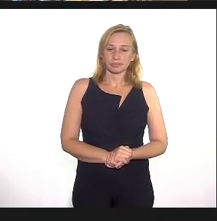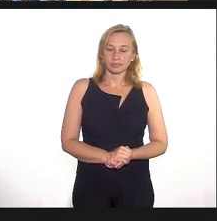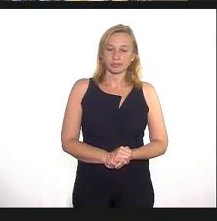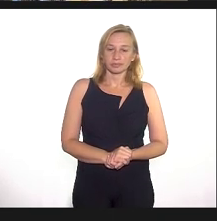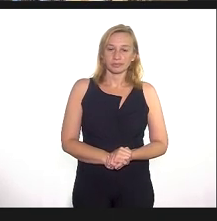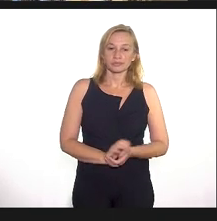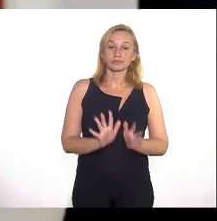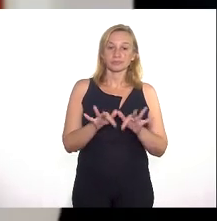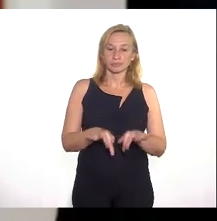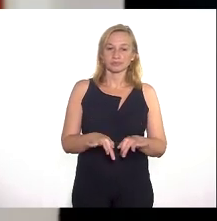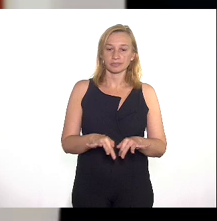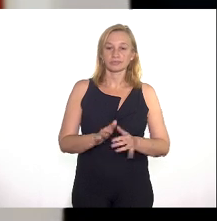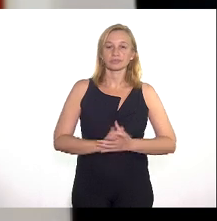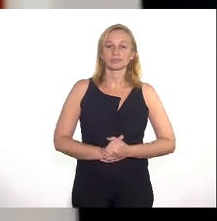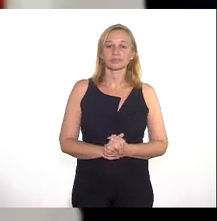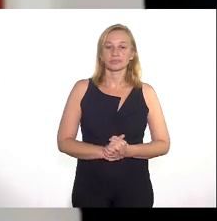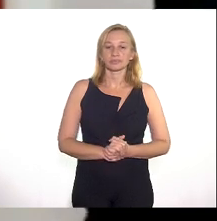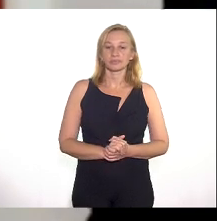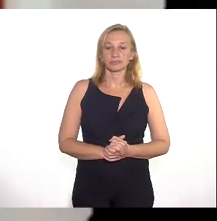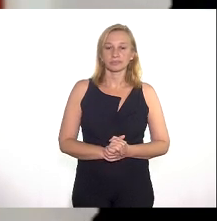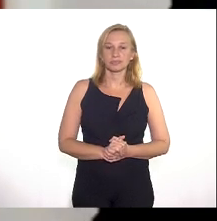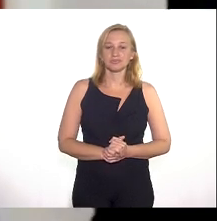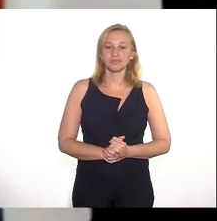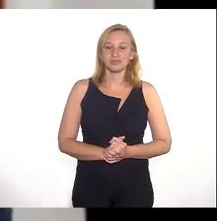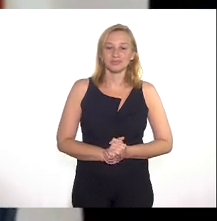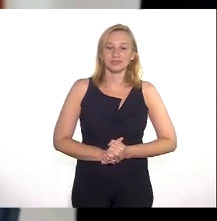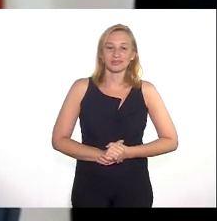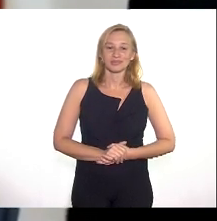Está encerrada a sessão. Aqui, ó.